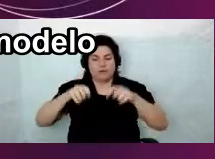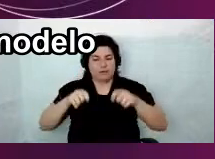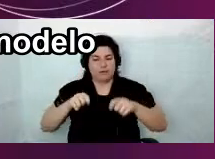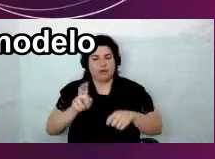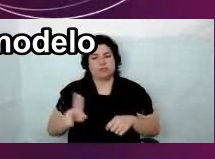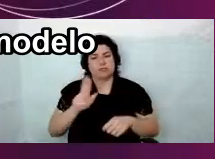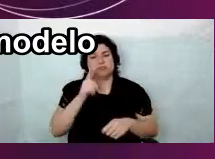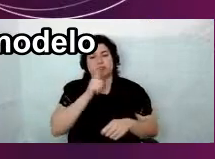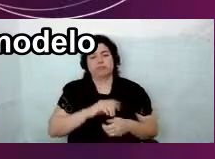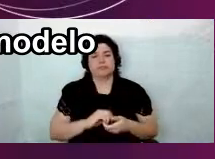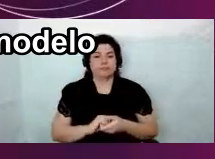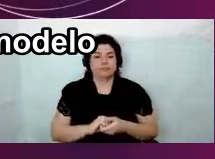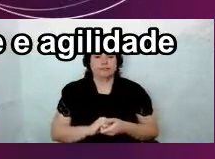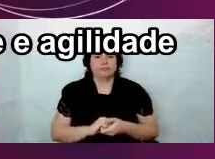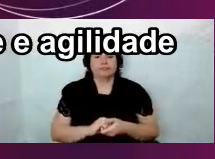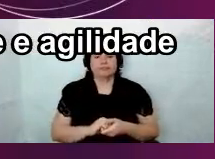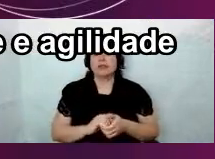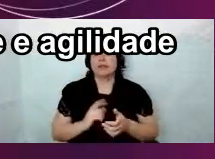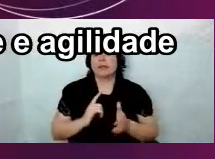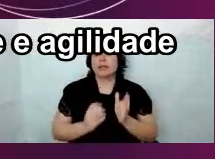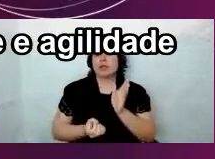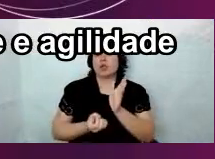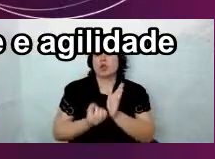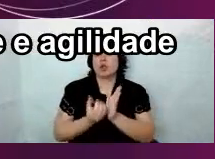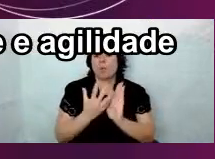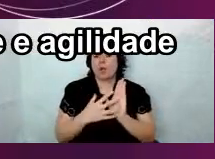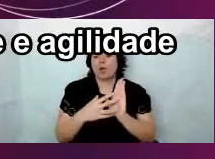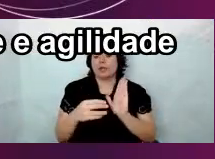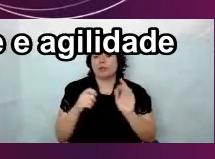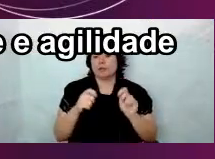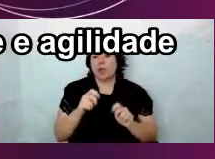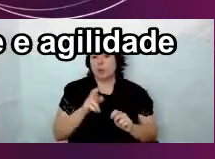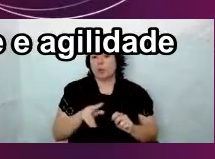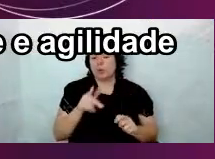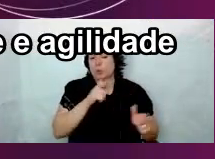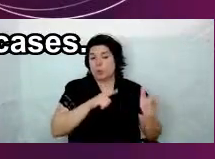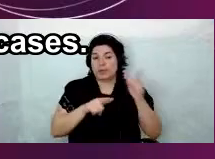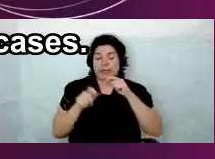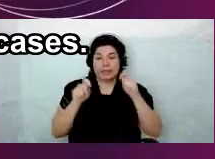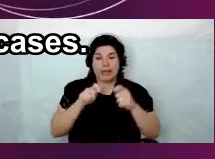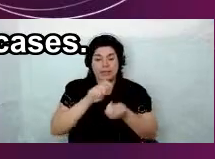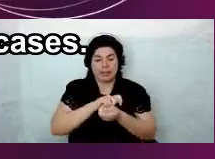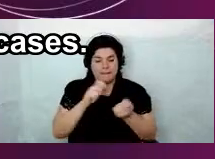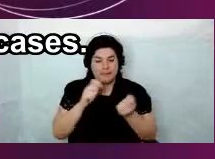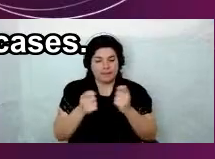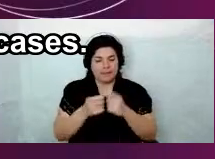a gente criou um modelo para conseguir ganhar flexibilidade e